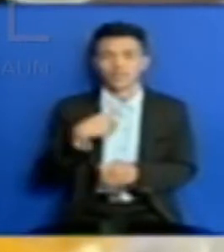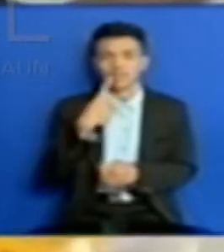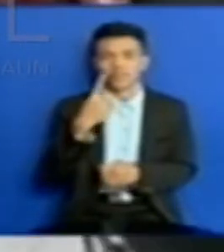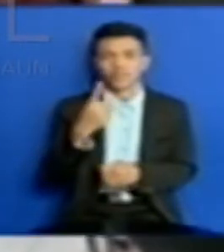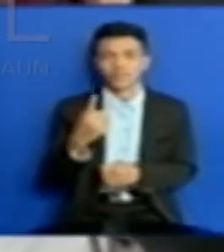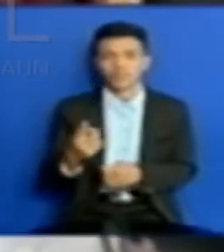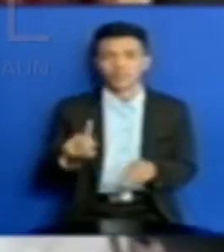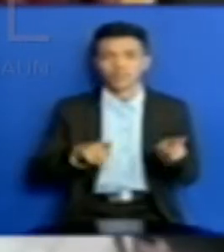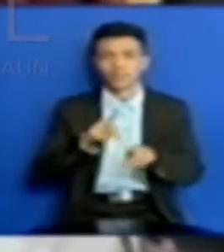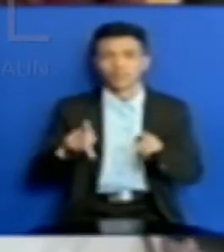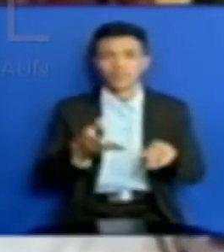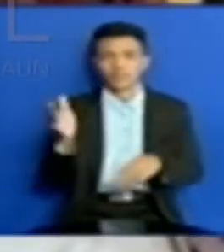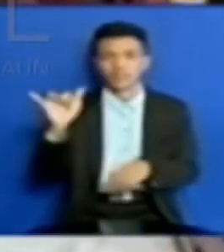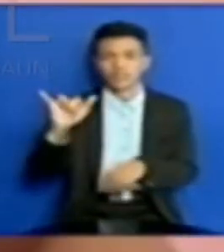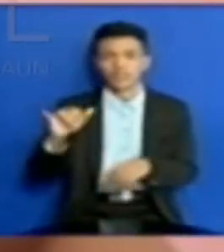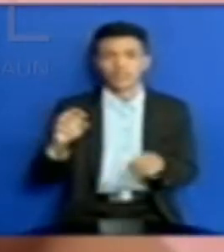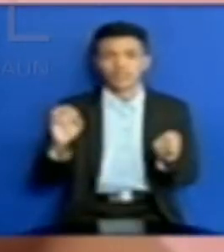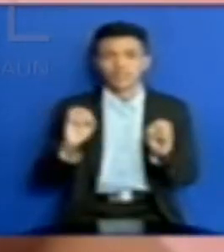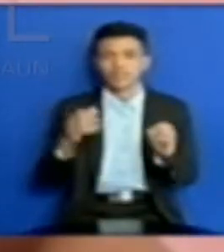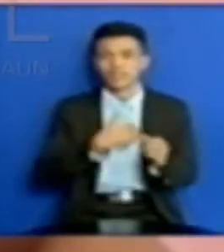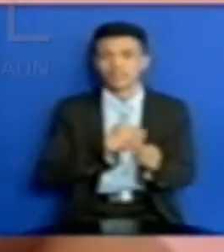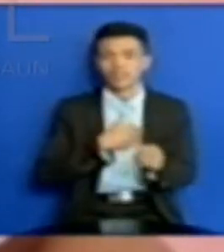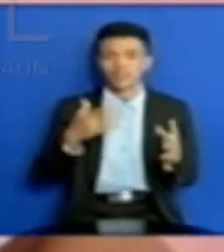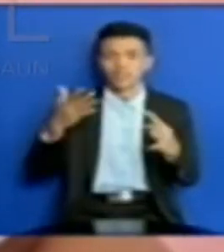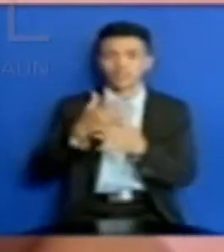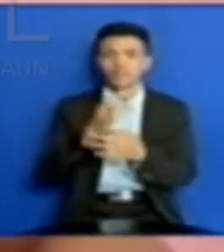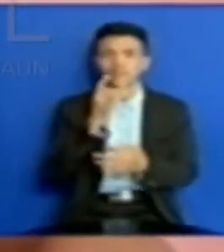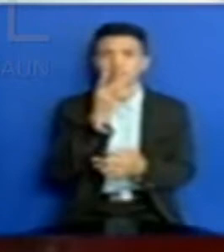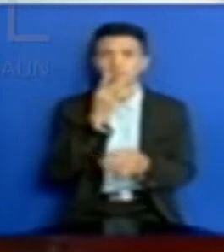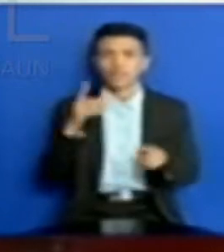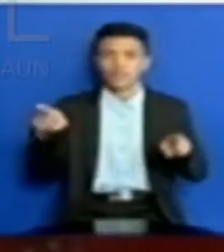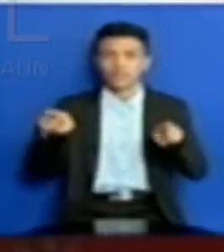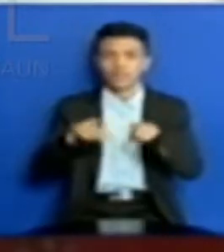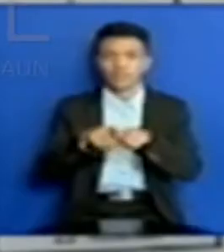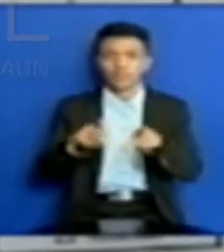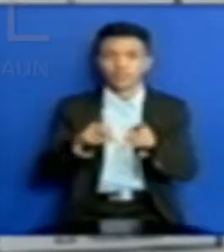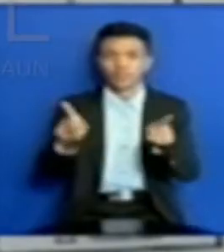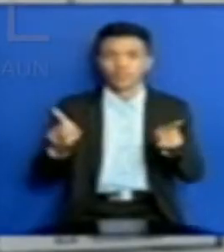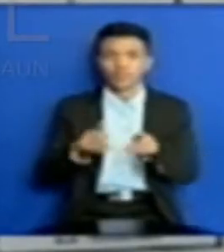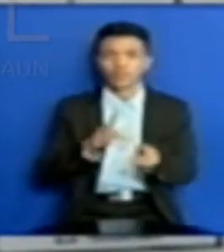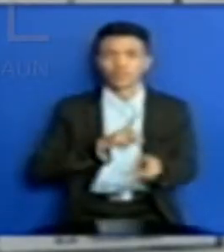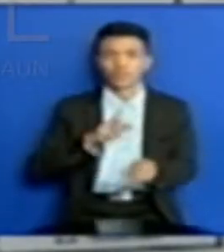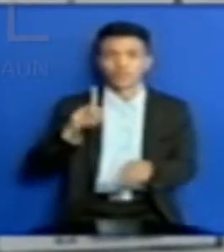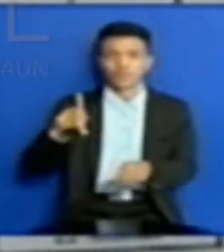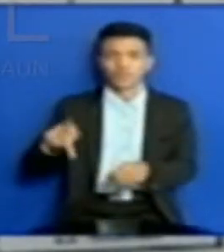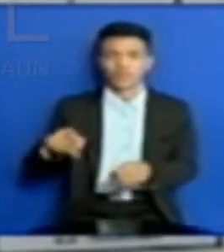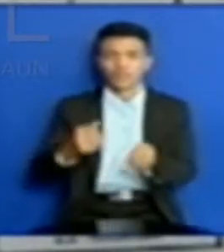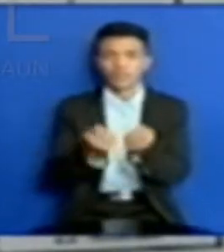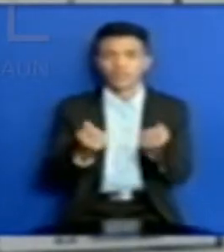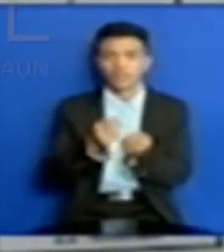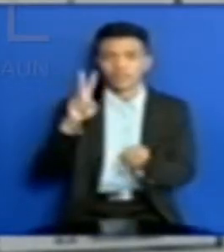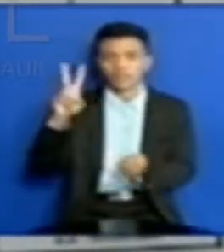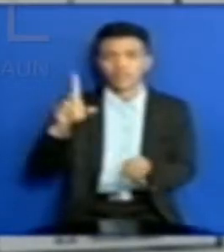informa, comunidade Sira neve se dá o acesso à eletricidade Macanesan, posto Los Palos e a aldeia Rua,